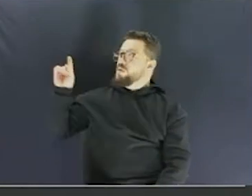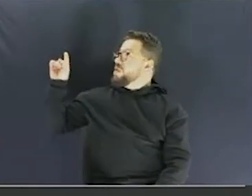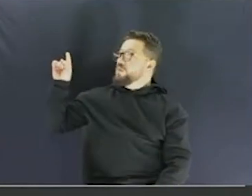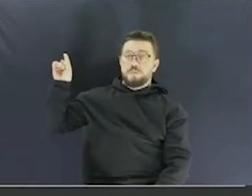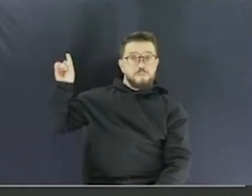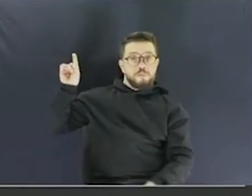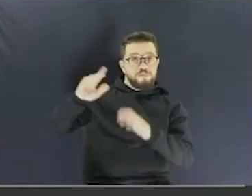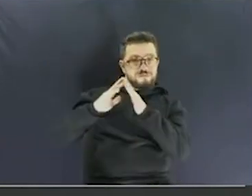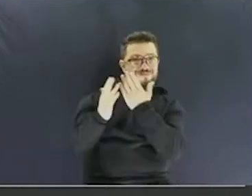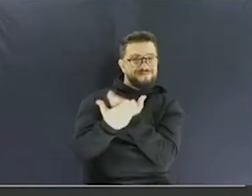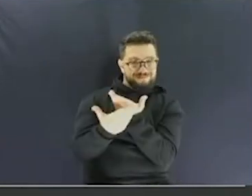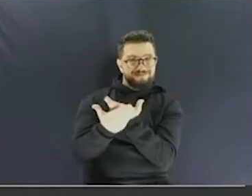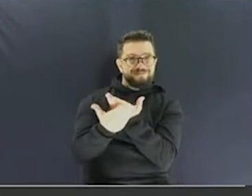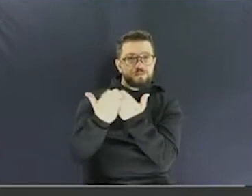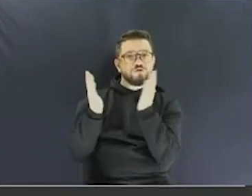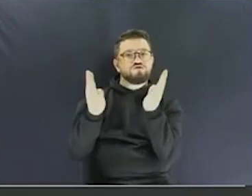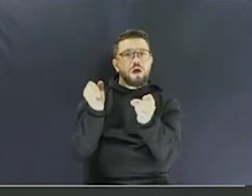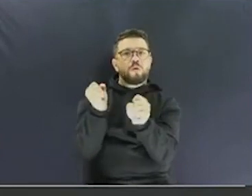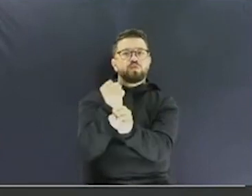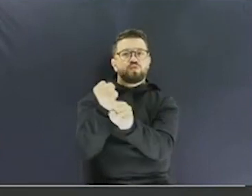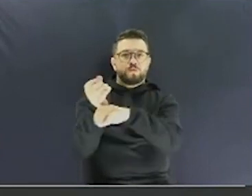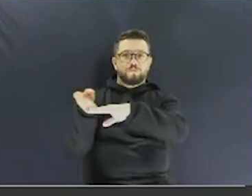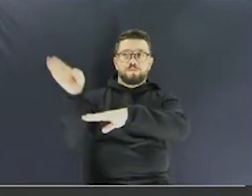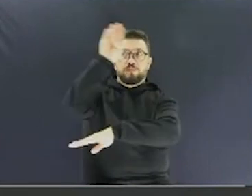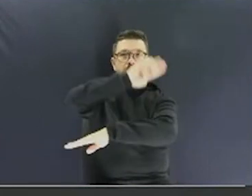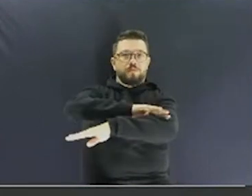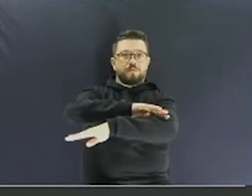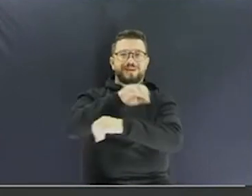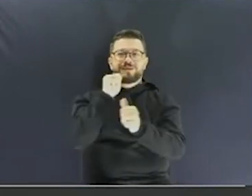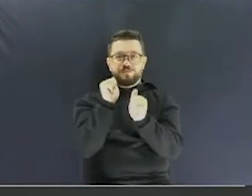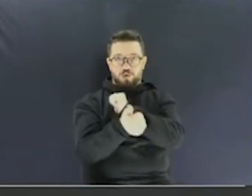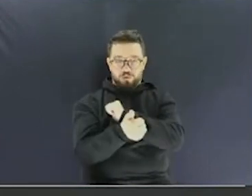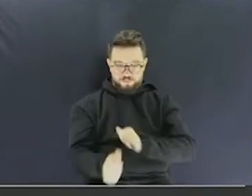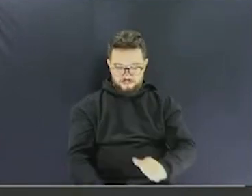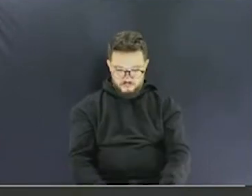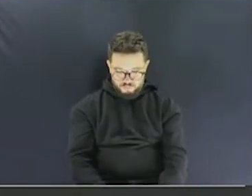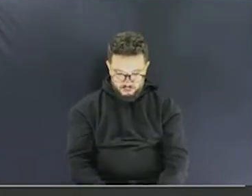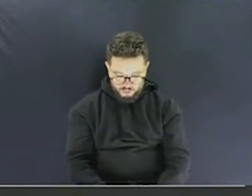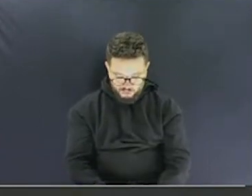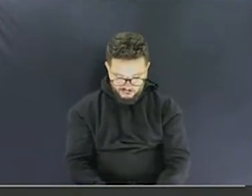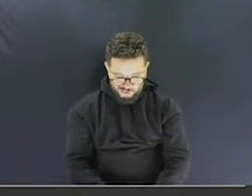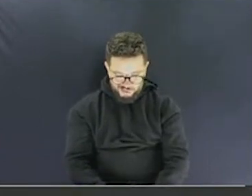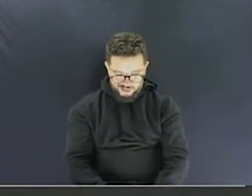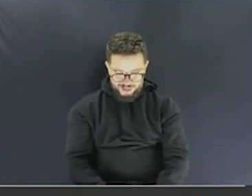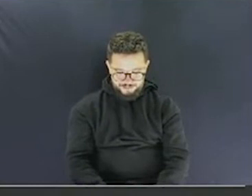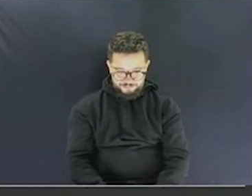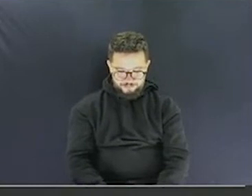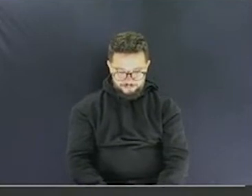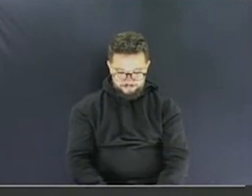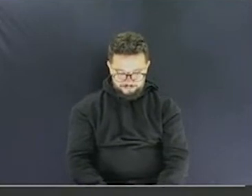né, a quadra coberta. E tem também a revitalização de espaços culturais, com destaque ao Paiol, que também foi entregue em